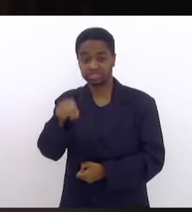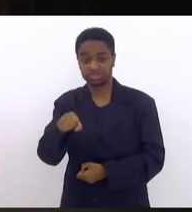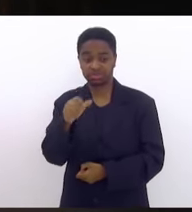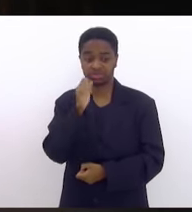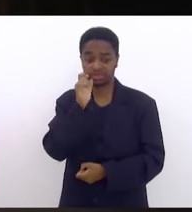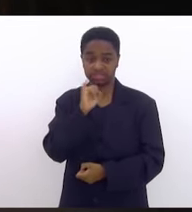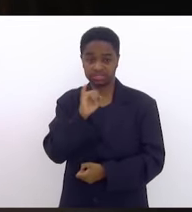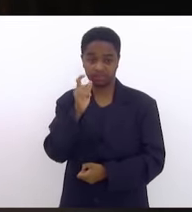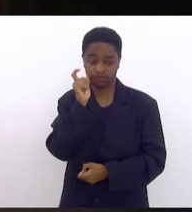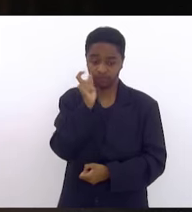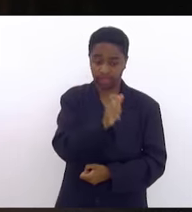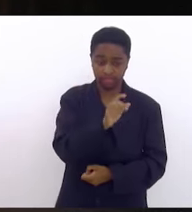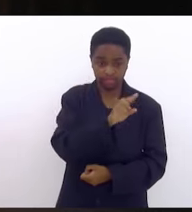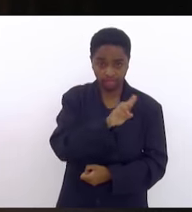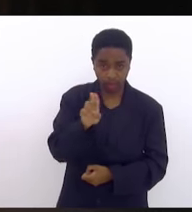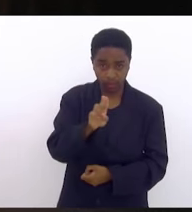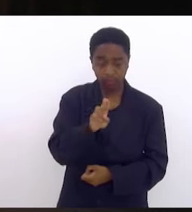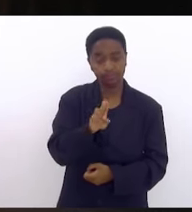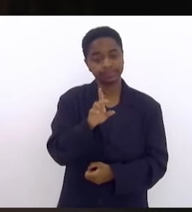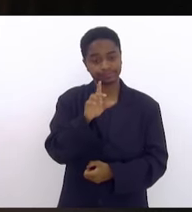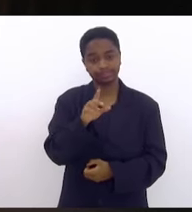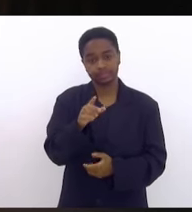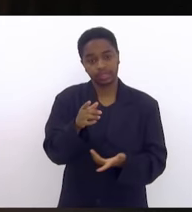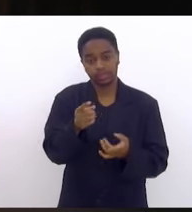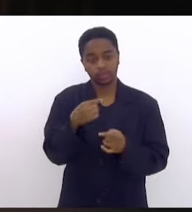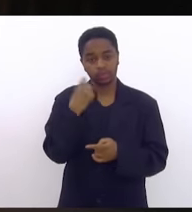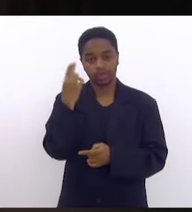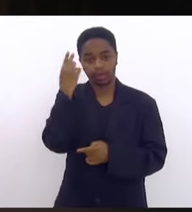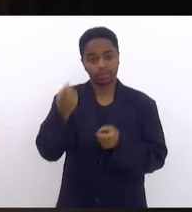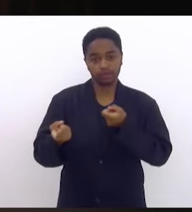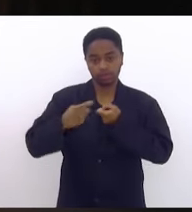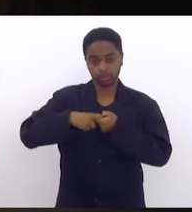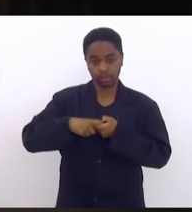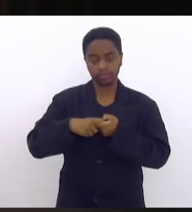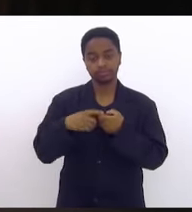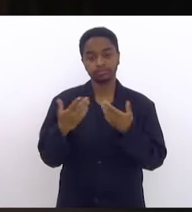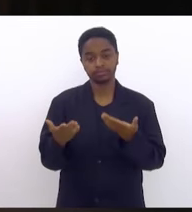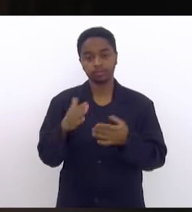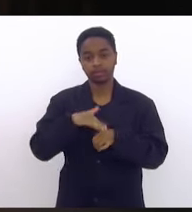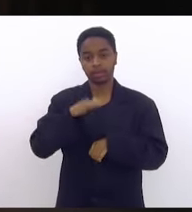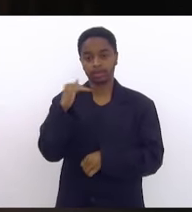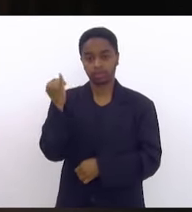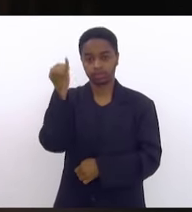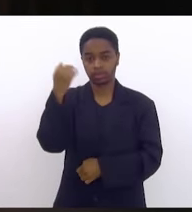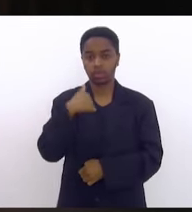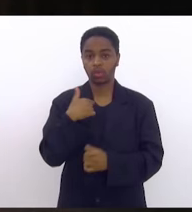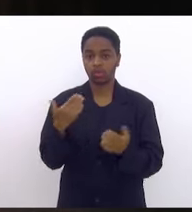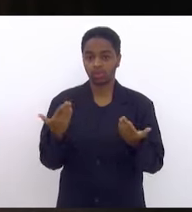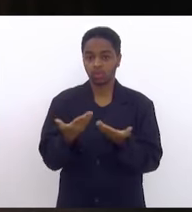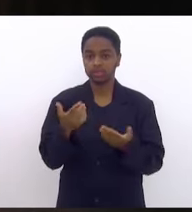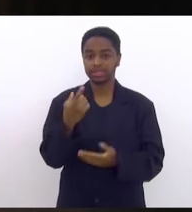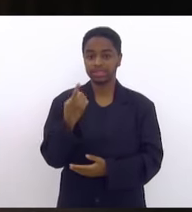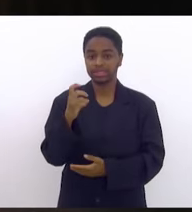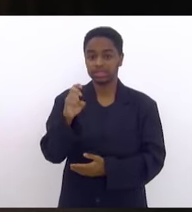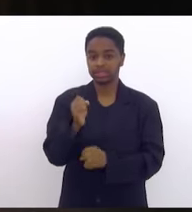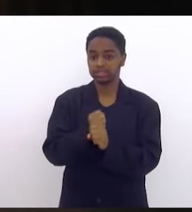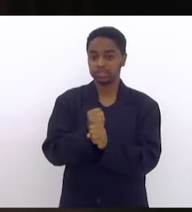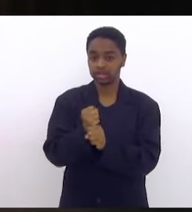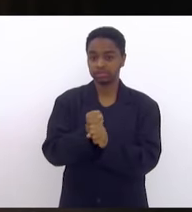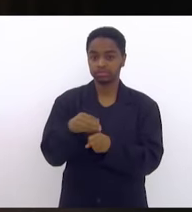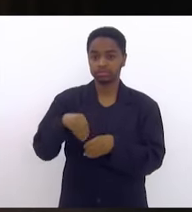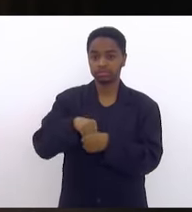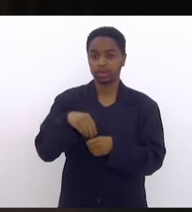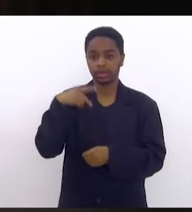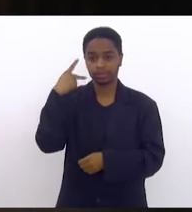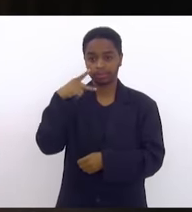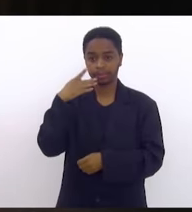não. E isso é o mais importante. Eu estou na política hoje, Luiz, há 15 anos. Eu vi minha filha era